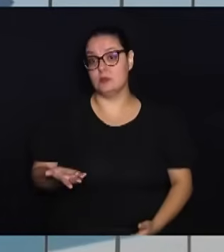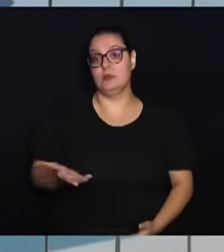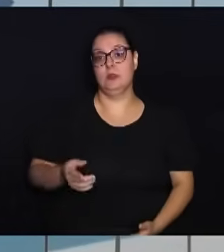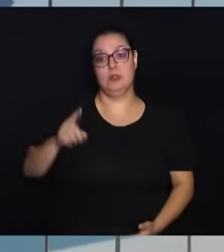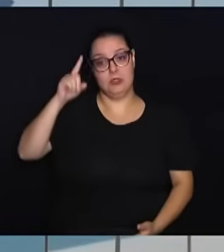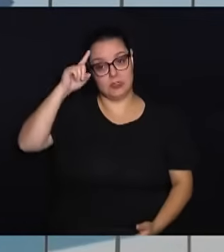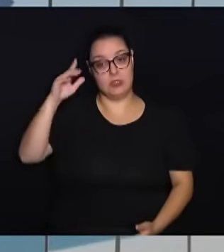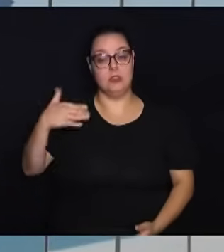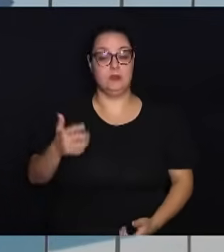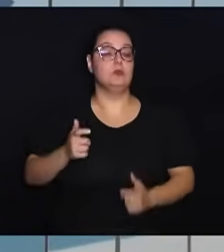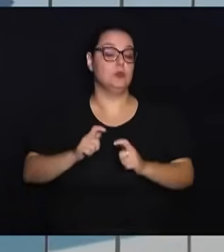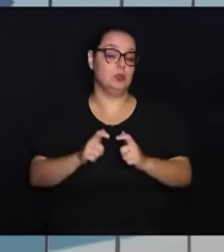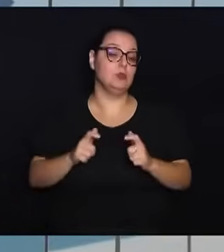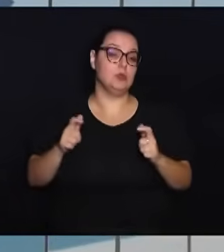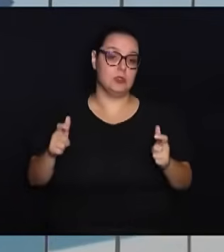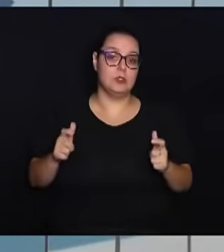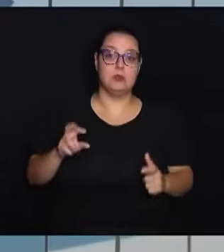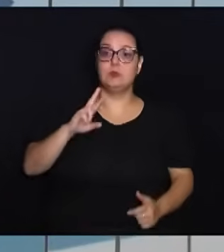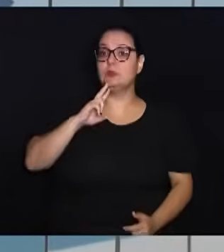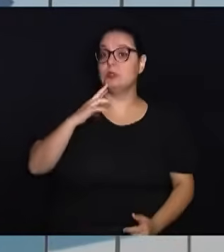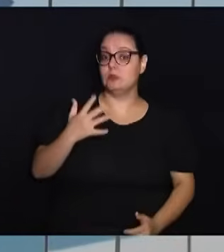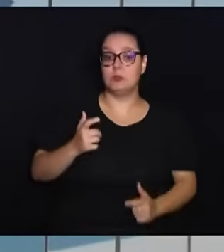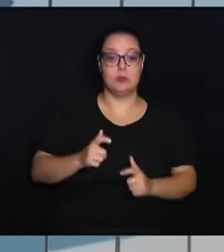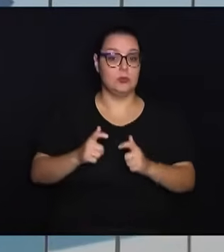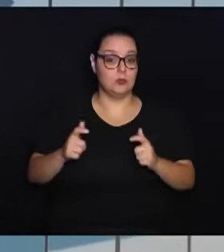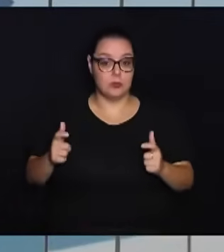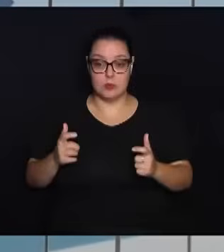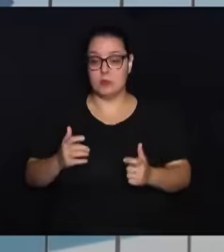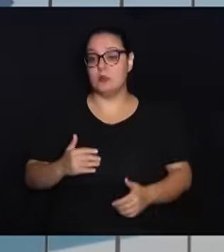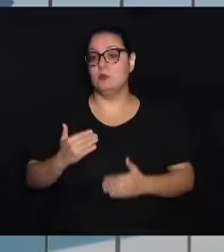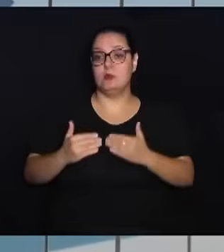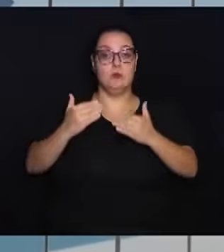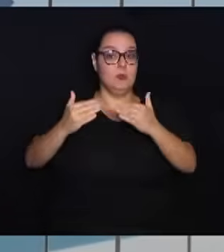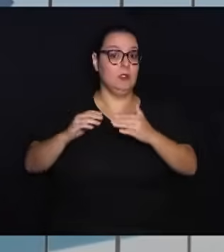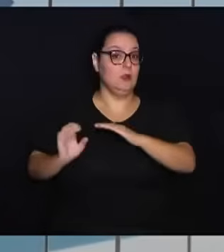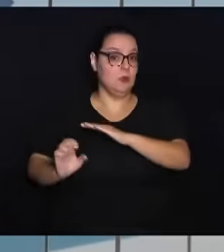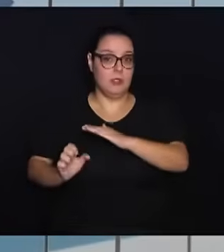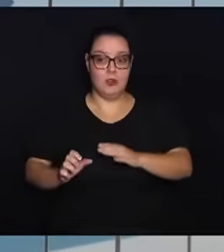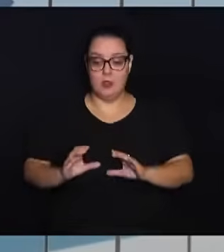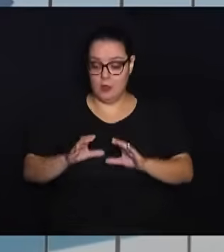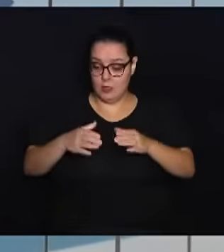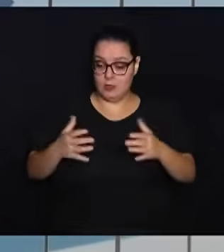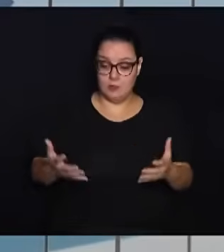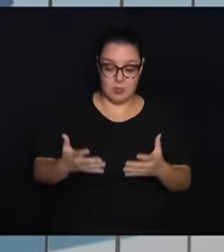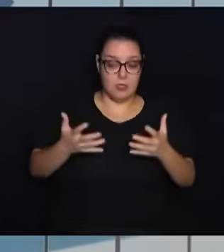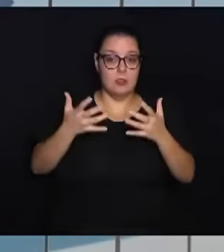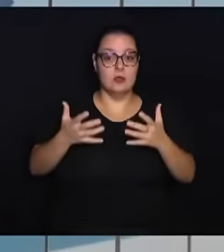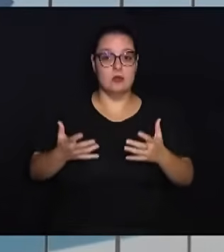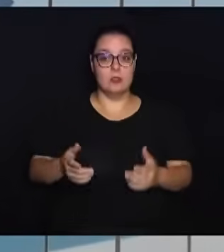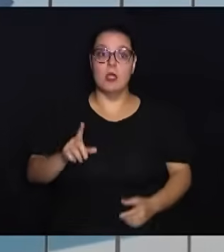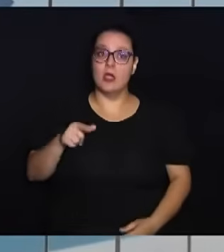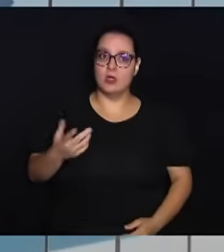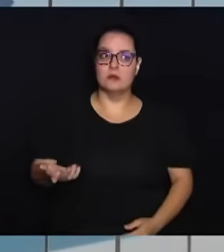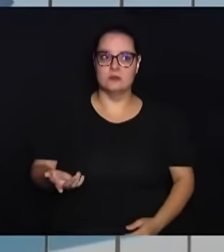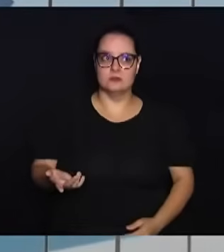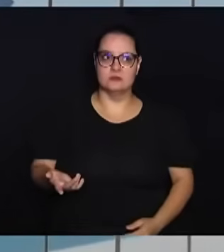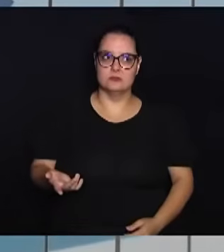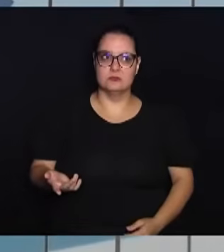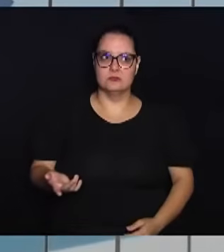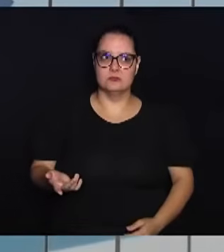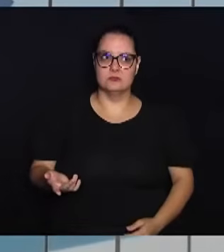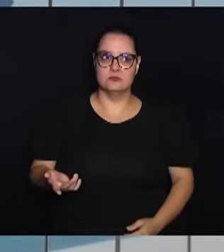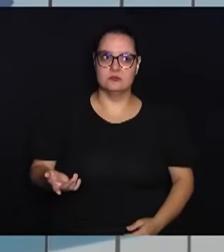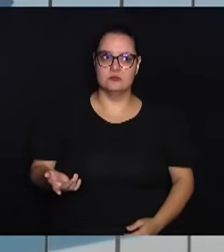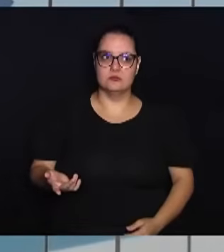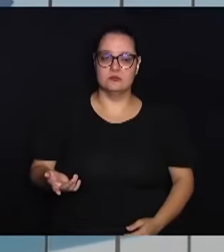dia evoluir seus resultados, evoluir a sua empresa, evoluir o seu time. Então é algo que, para